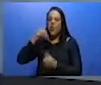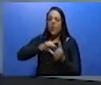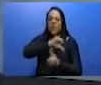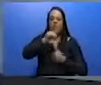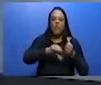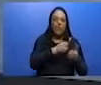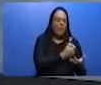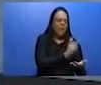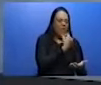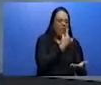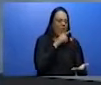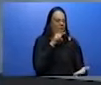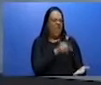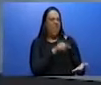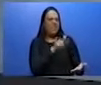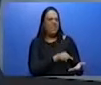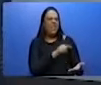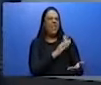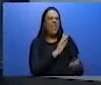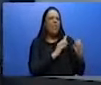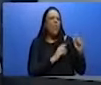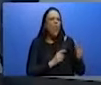imaginam o valor que isso tinha lá na Europa.